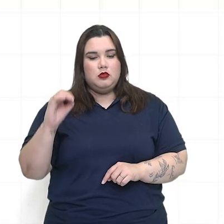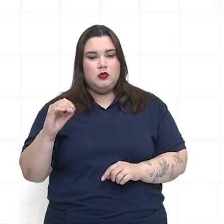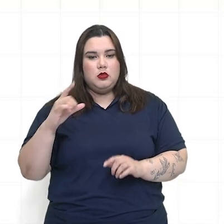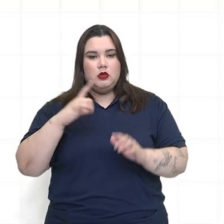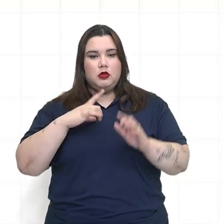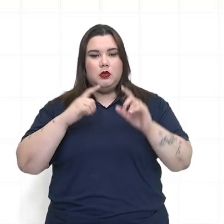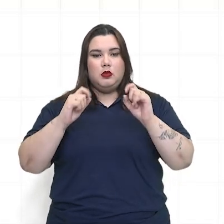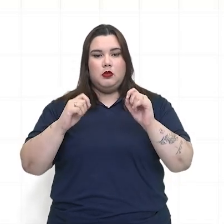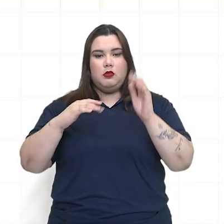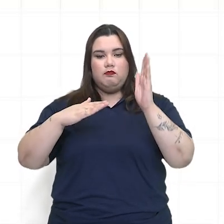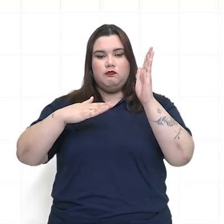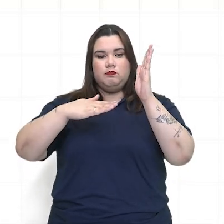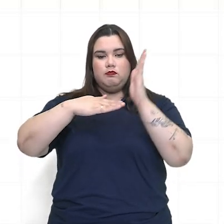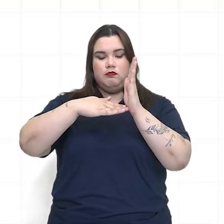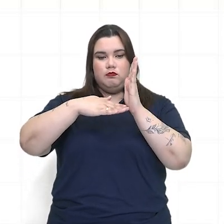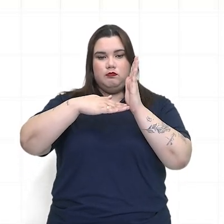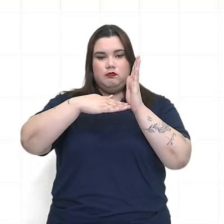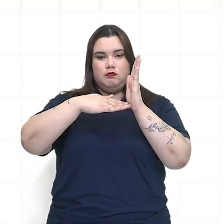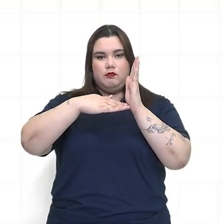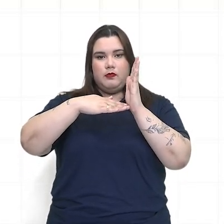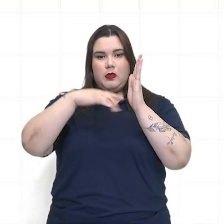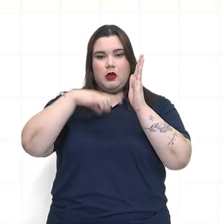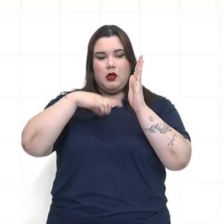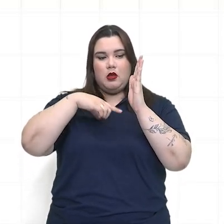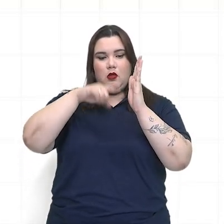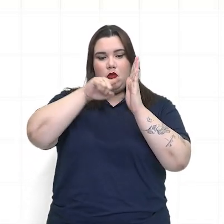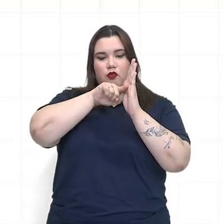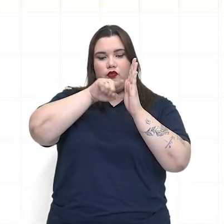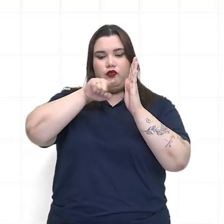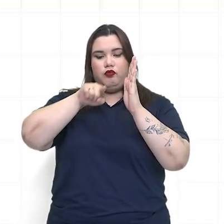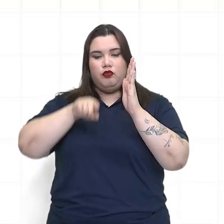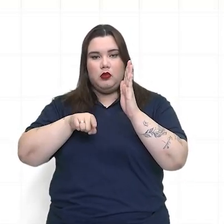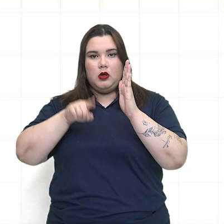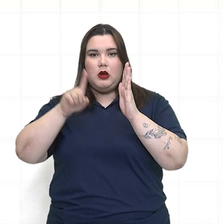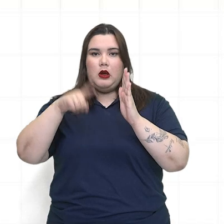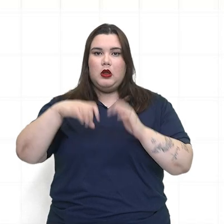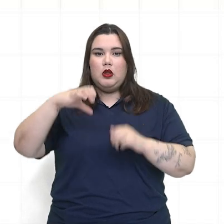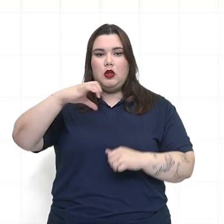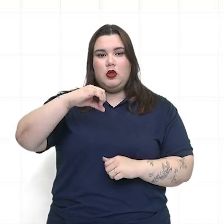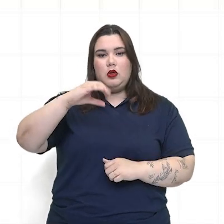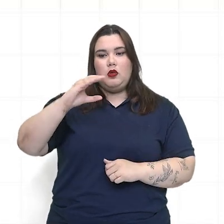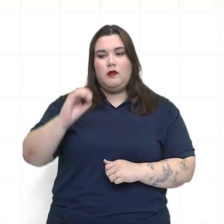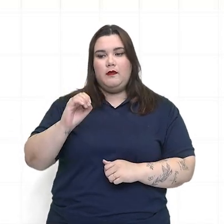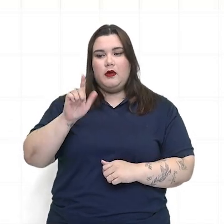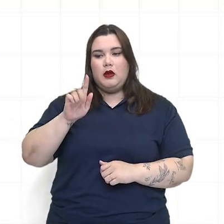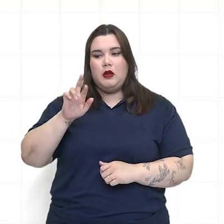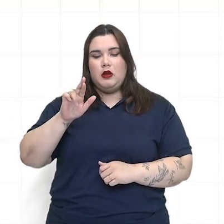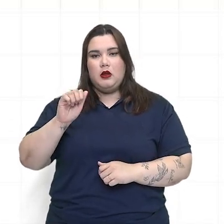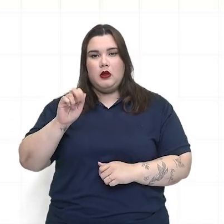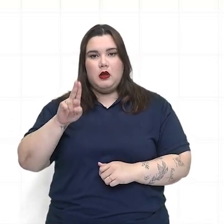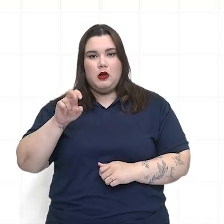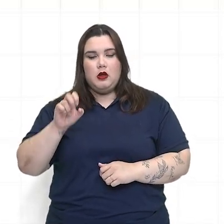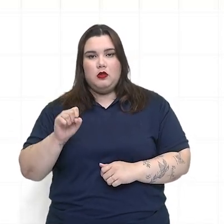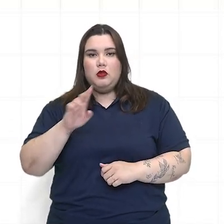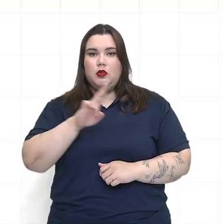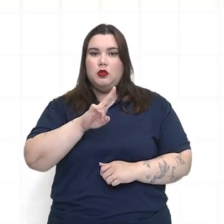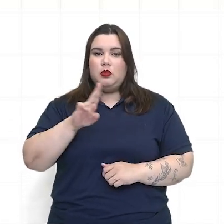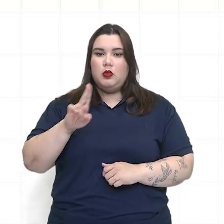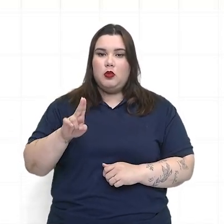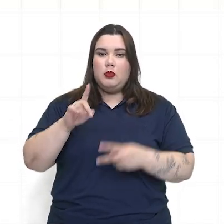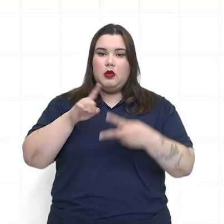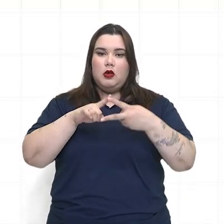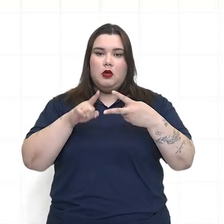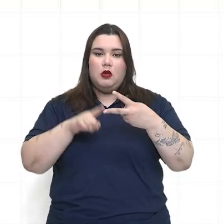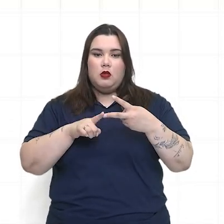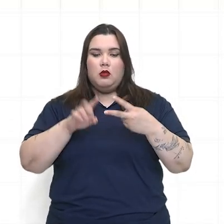formam exatamente aqui, ó, 90 graus, e esse recebe o nome de ângulo reto. Então,